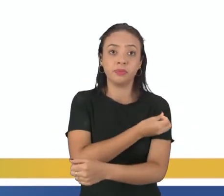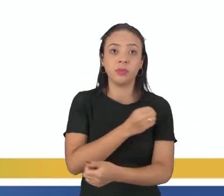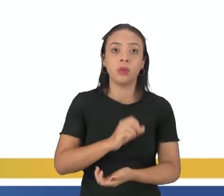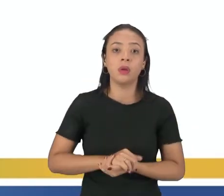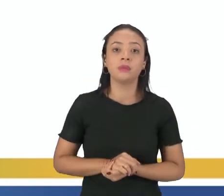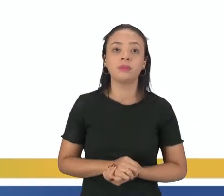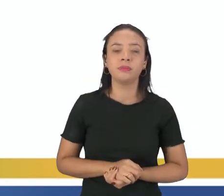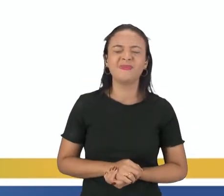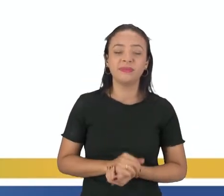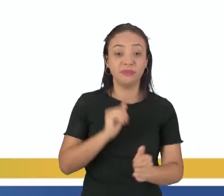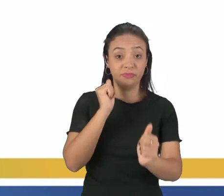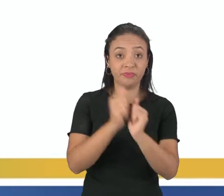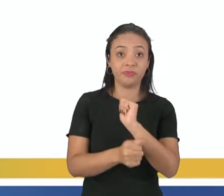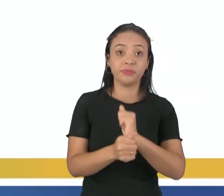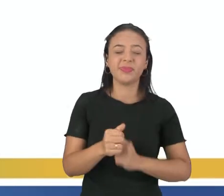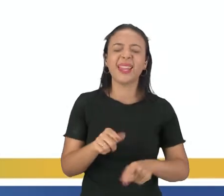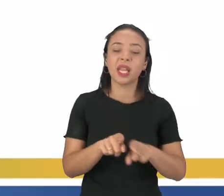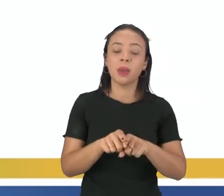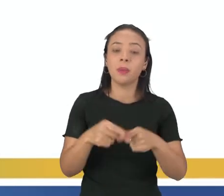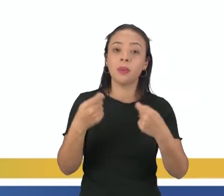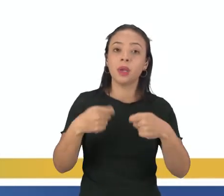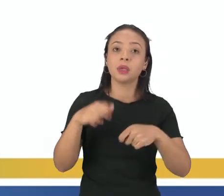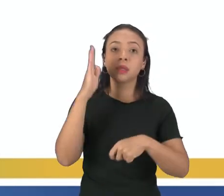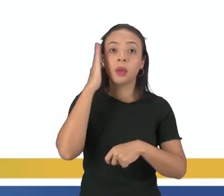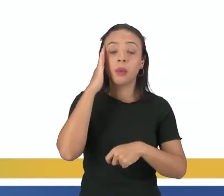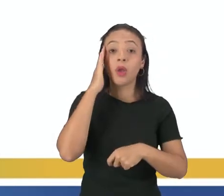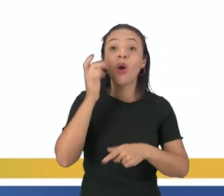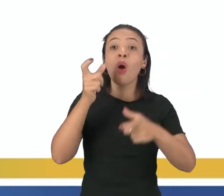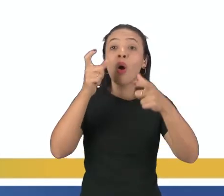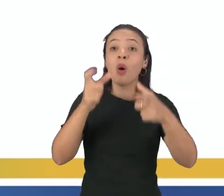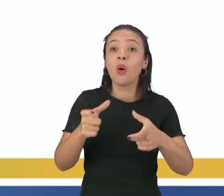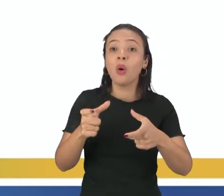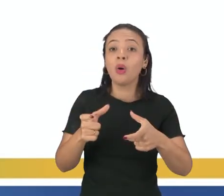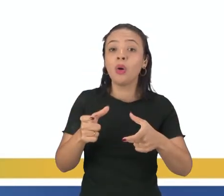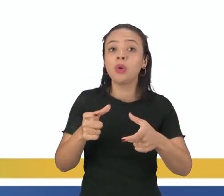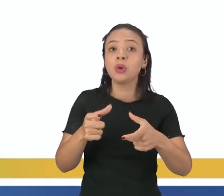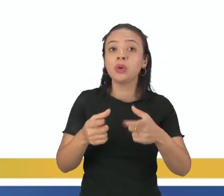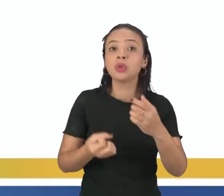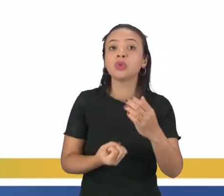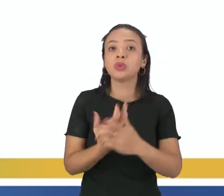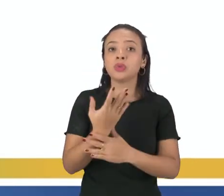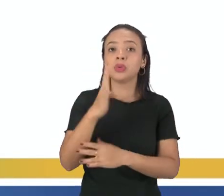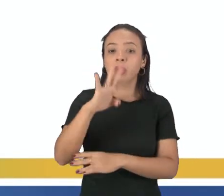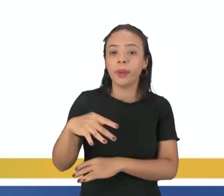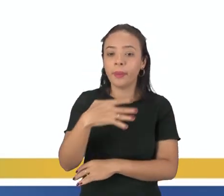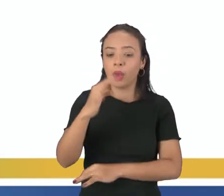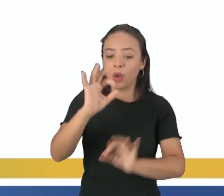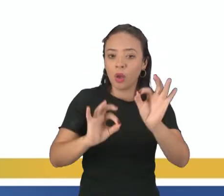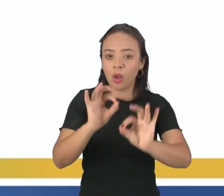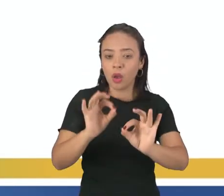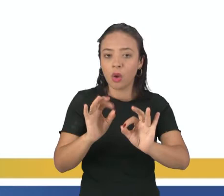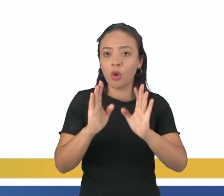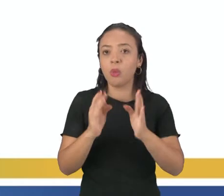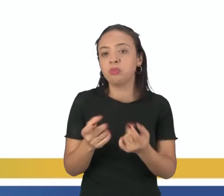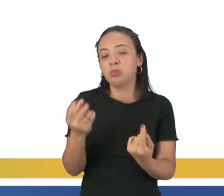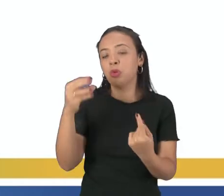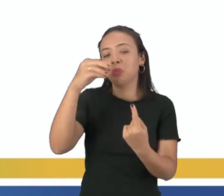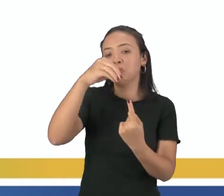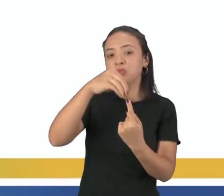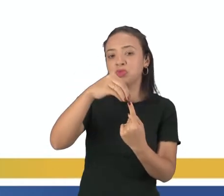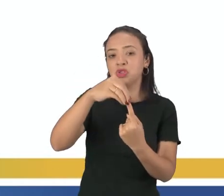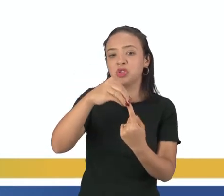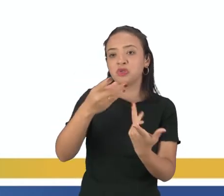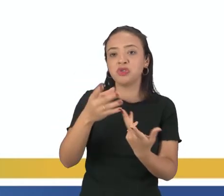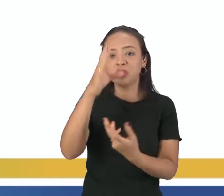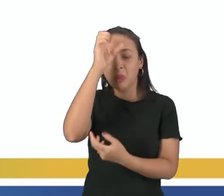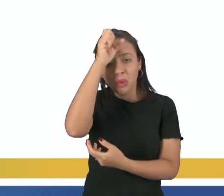Outra coisa que eu preciso colocar também é minha fonte. Lá embaixo, ali pequenininho, ó, tabela elaborada para fins didáticos, por exemplo.